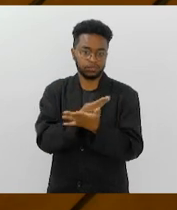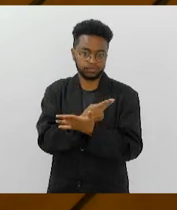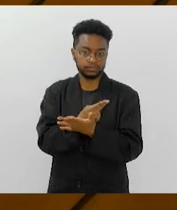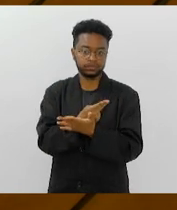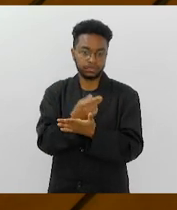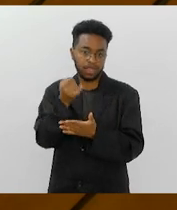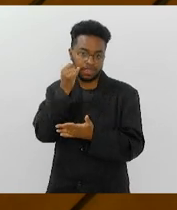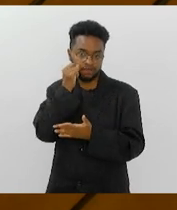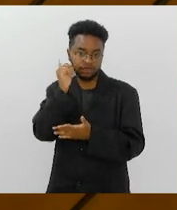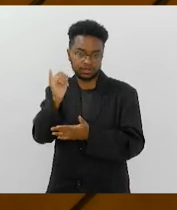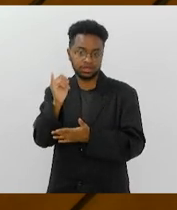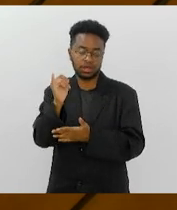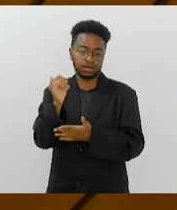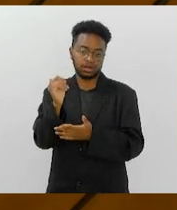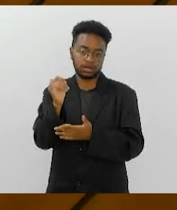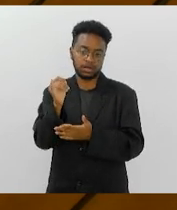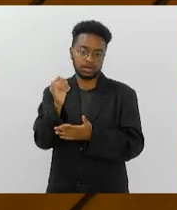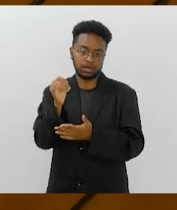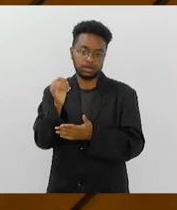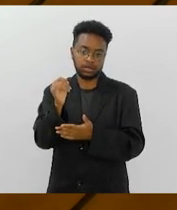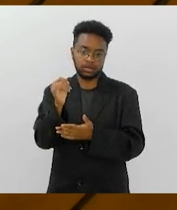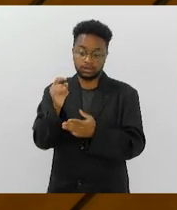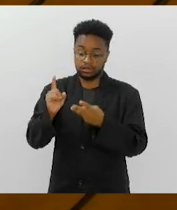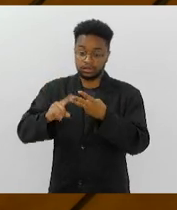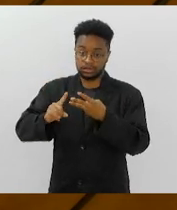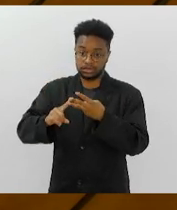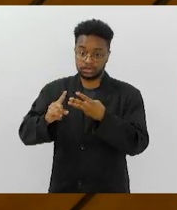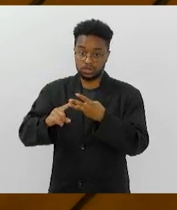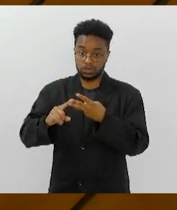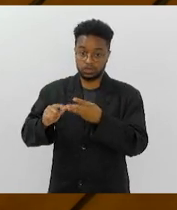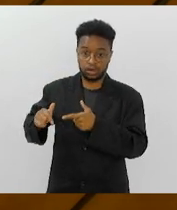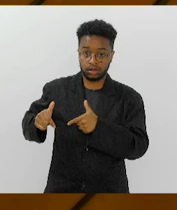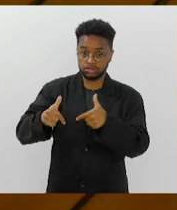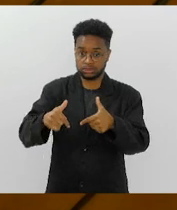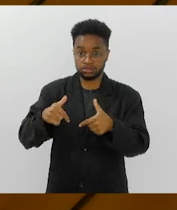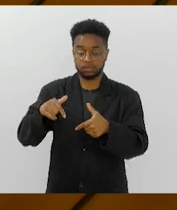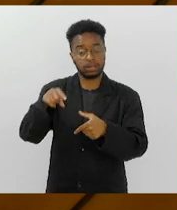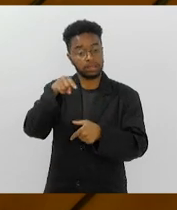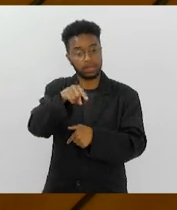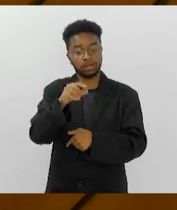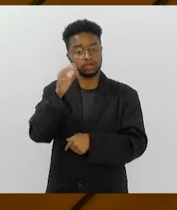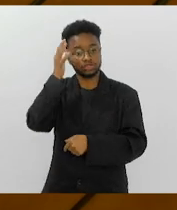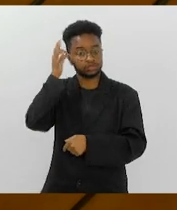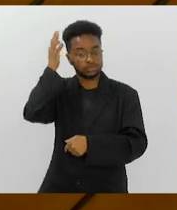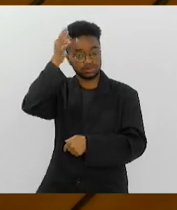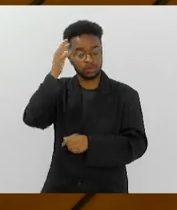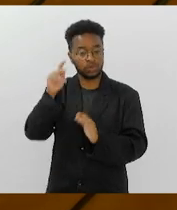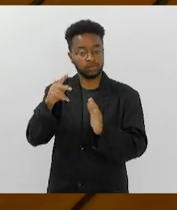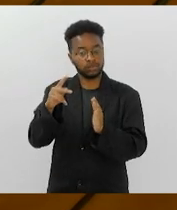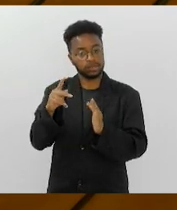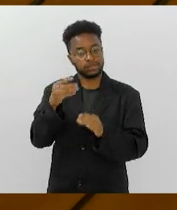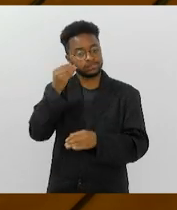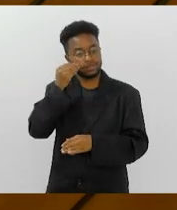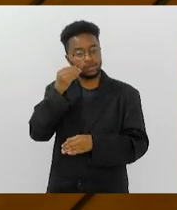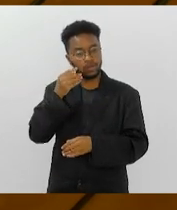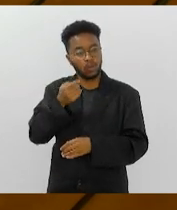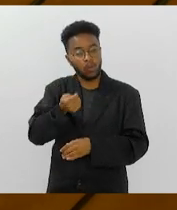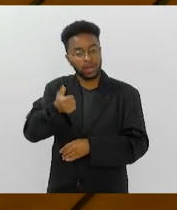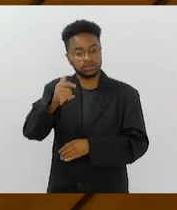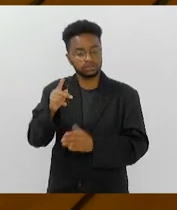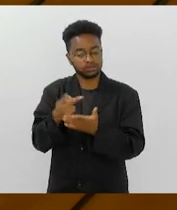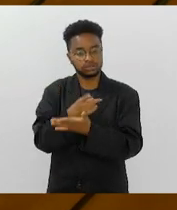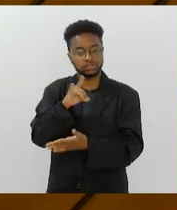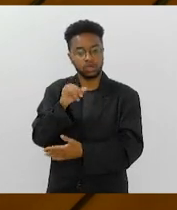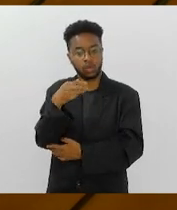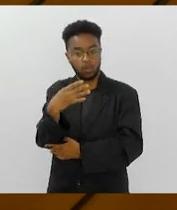uma situação de um terceiro ataque no estádio do Espírito Santo, que aconteceria no dia 4 de março. A ocorrência semelhante. Chegaram na